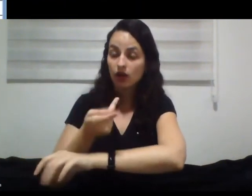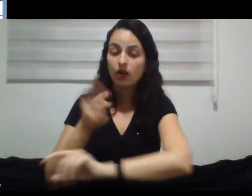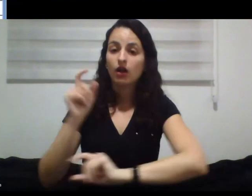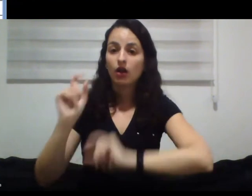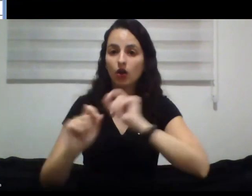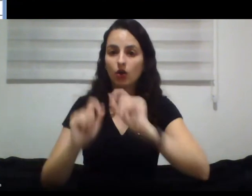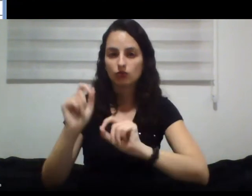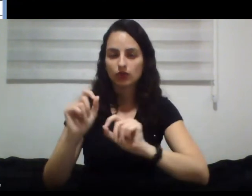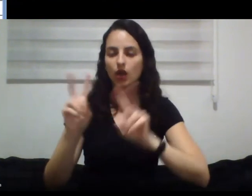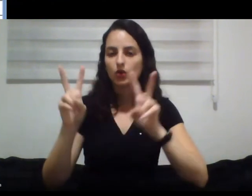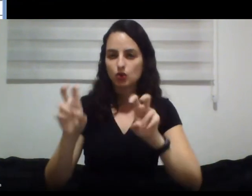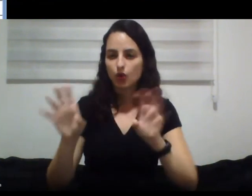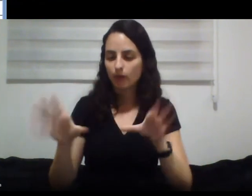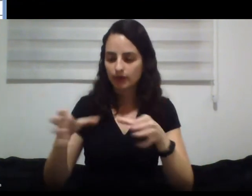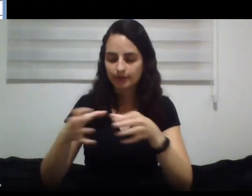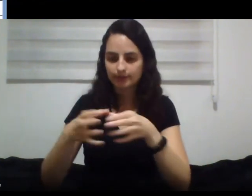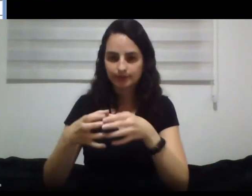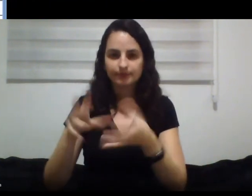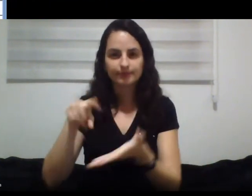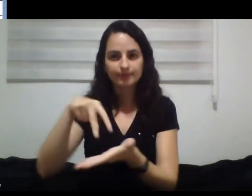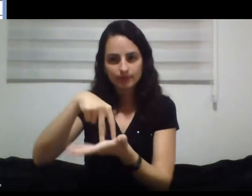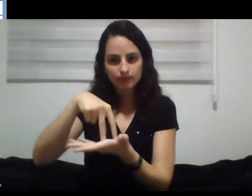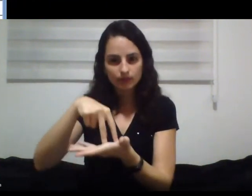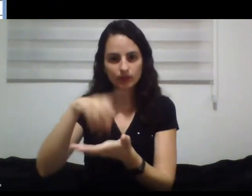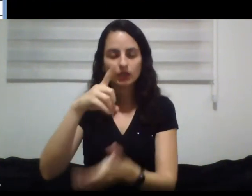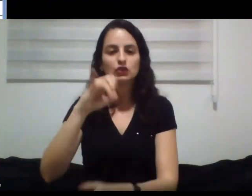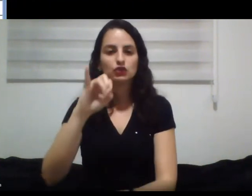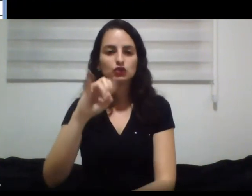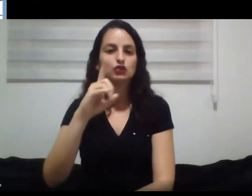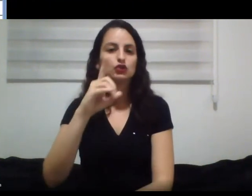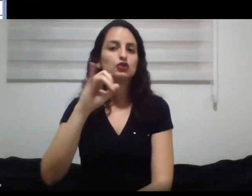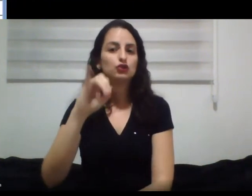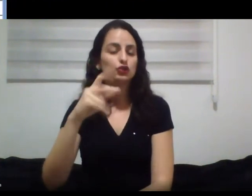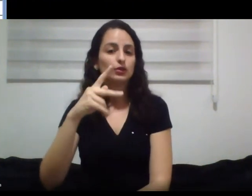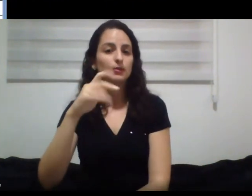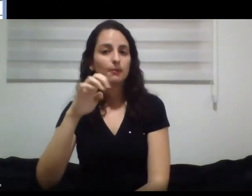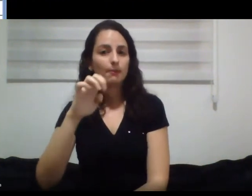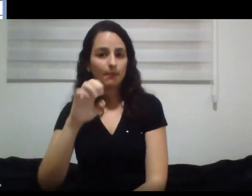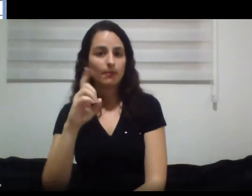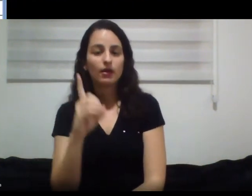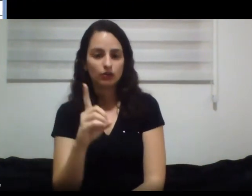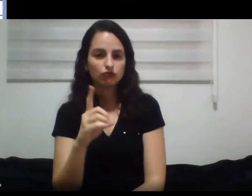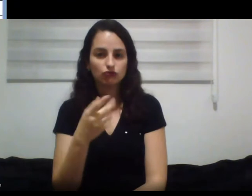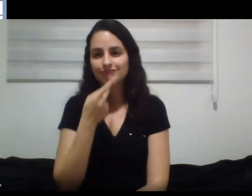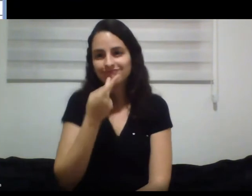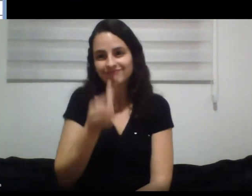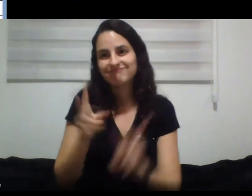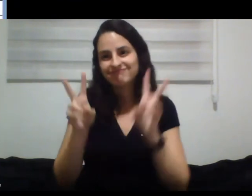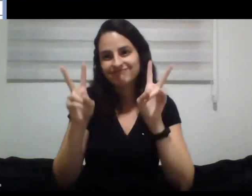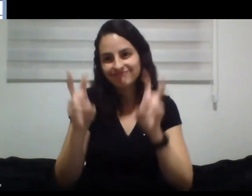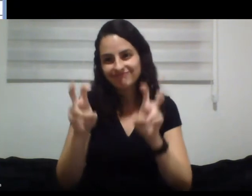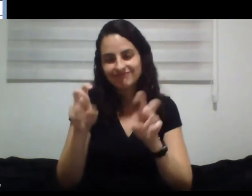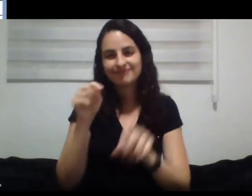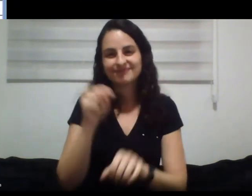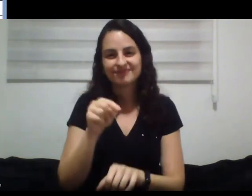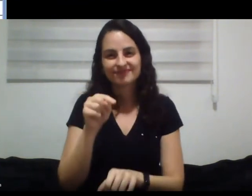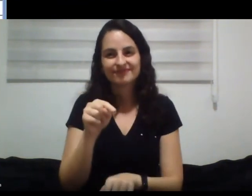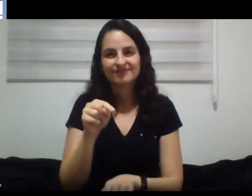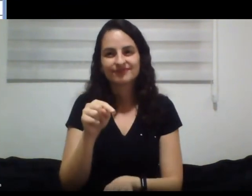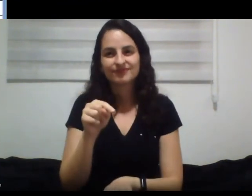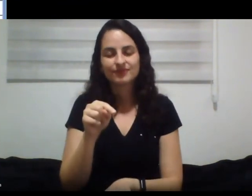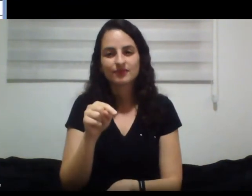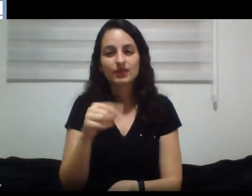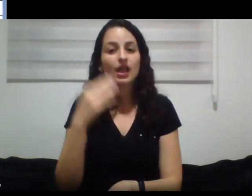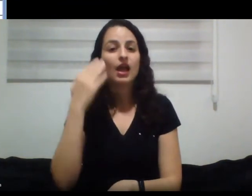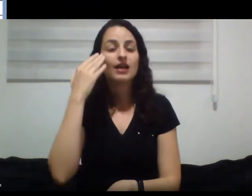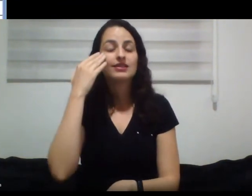do CIB deu esse retorno para a gente, disse que elas estão em processo de aquisição, e assim que for finalizado,